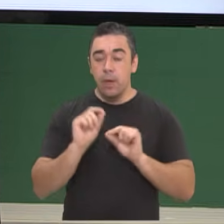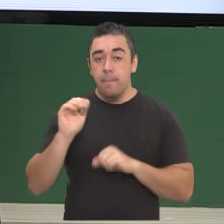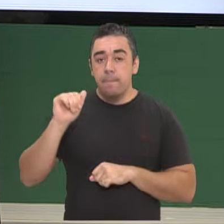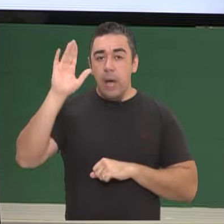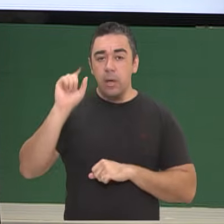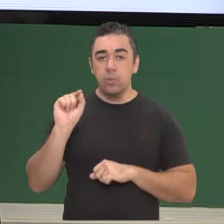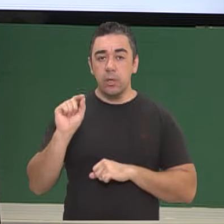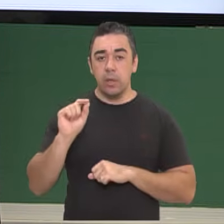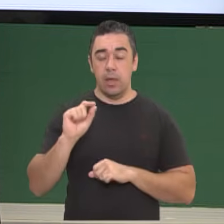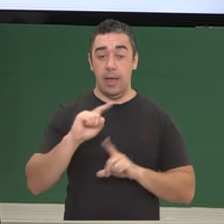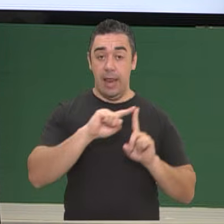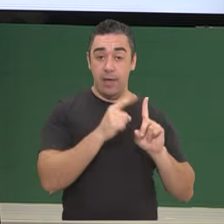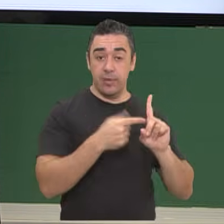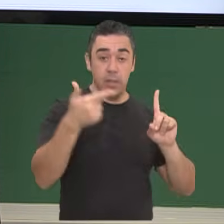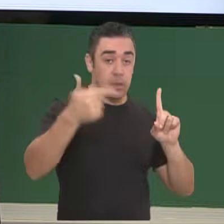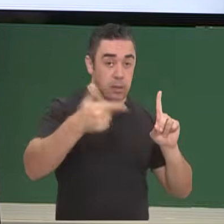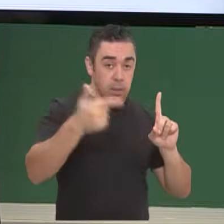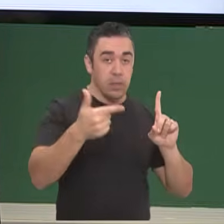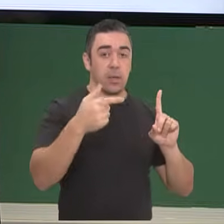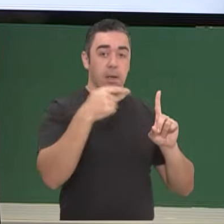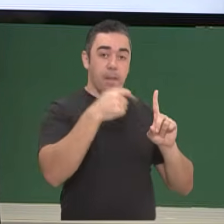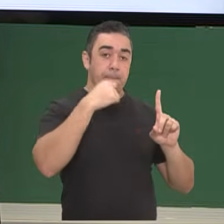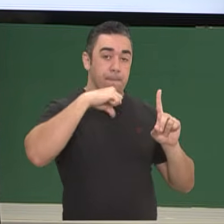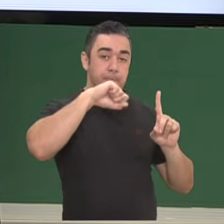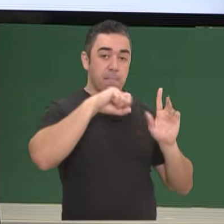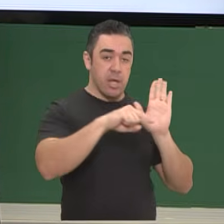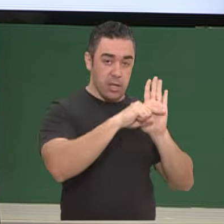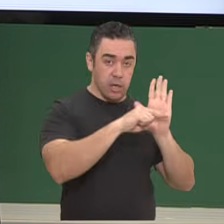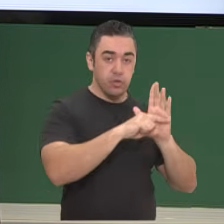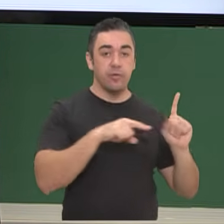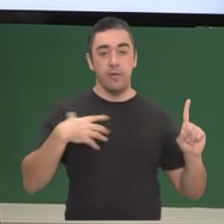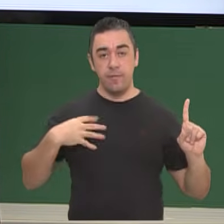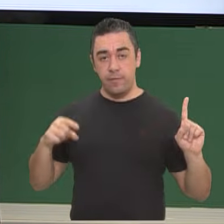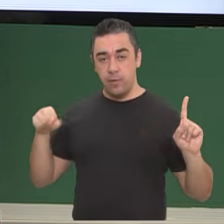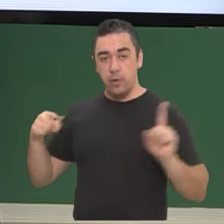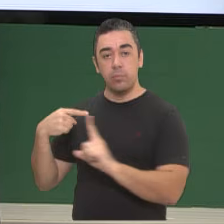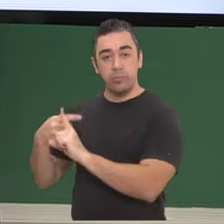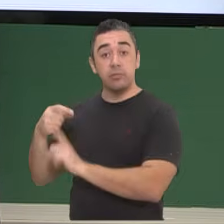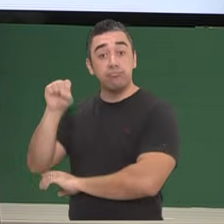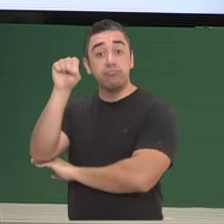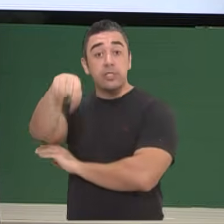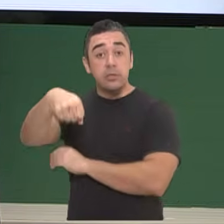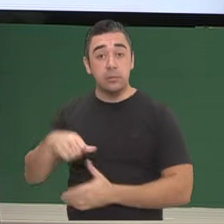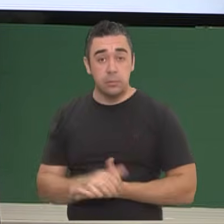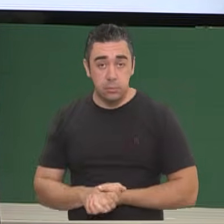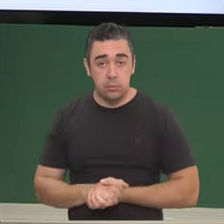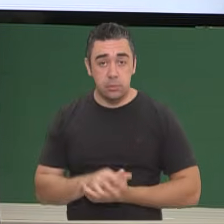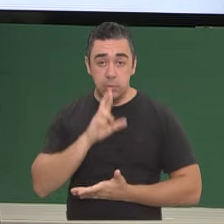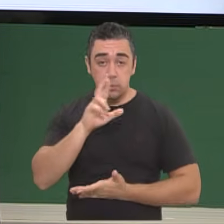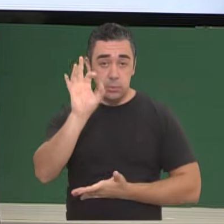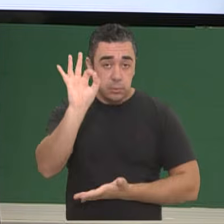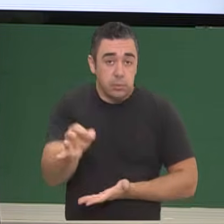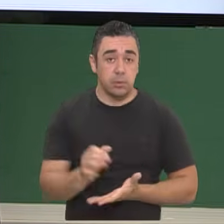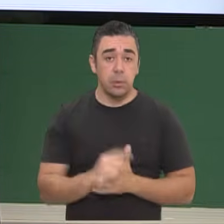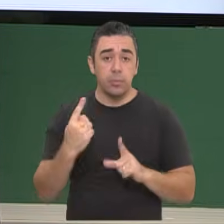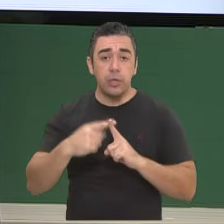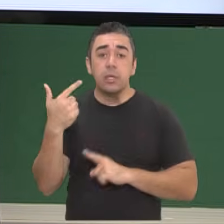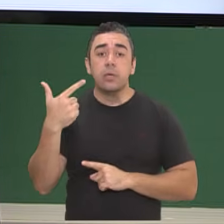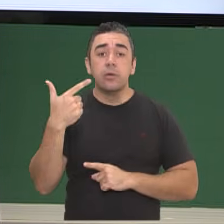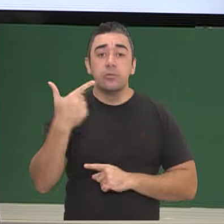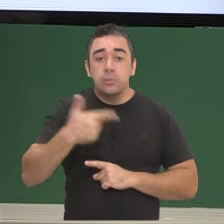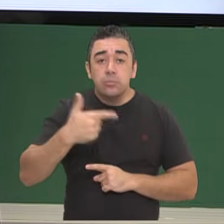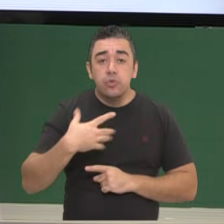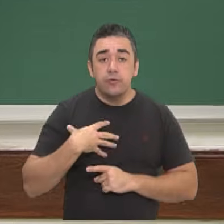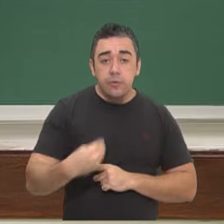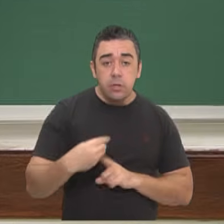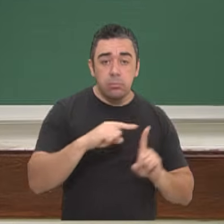intensidade no segundo parto em mães RH negativo com fetos RH positivo? Sim, né? Como a gente falou. E por que o segundo filho? Porque o